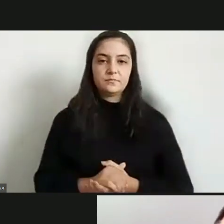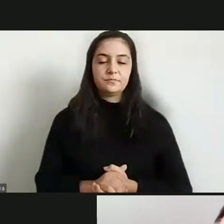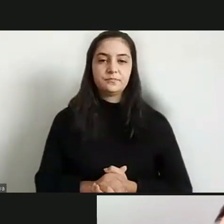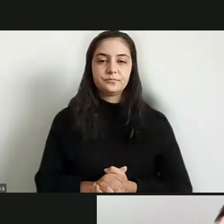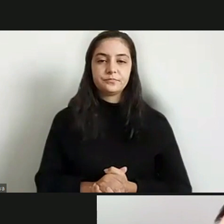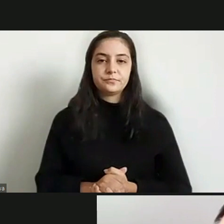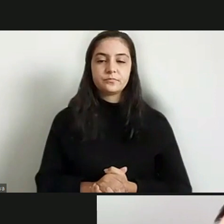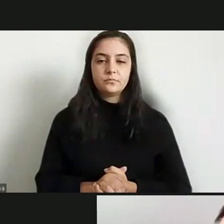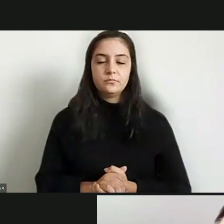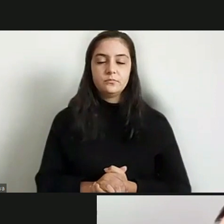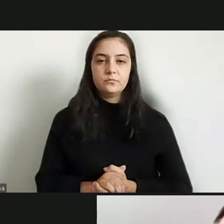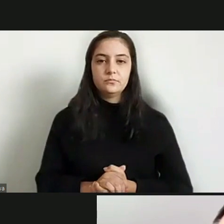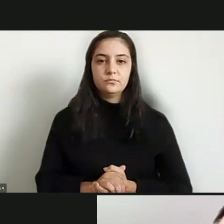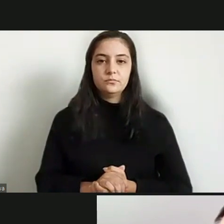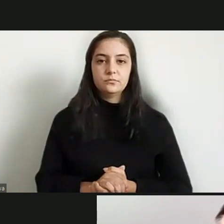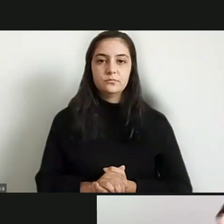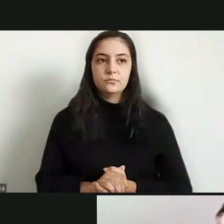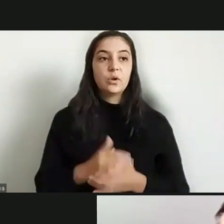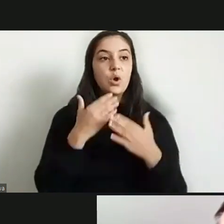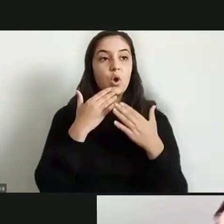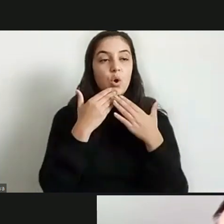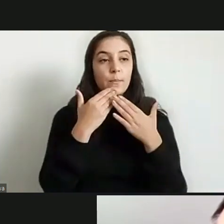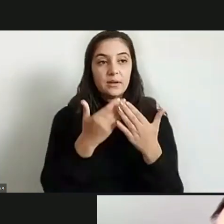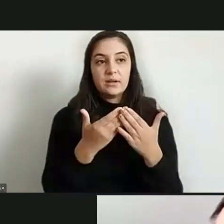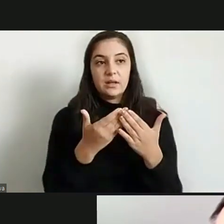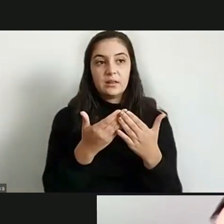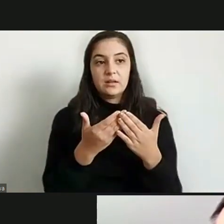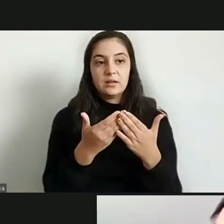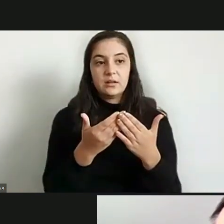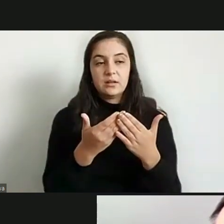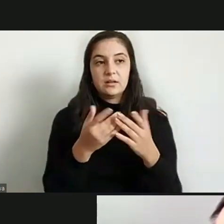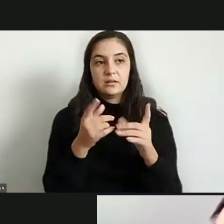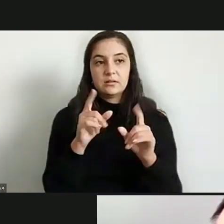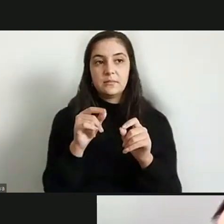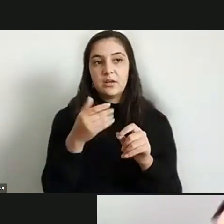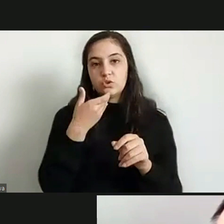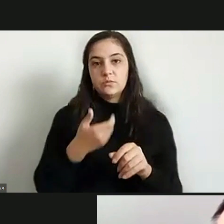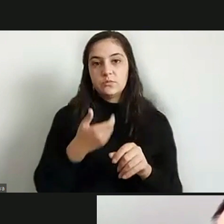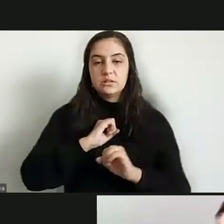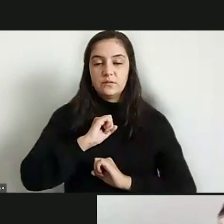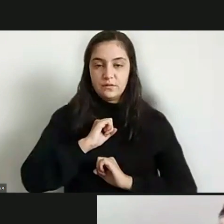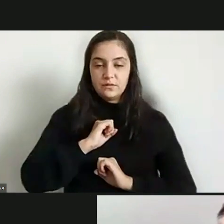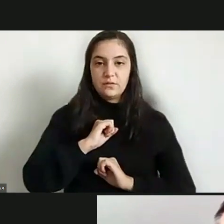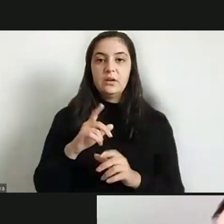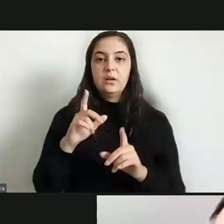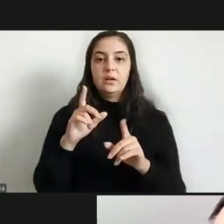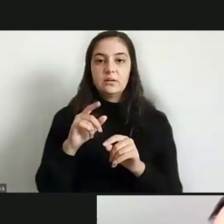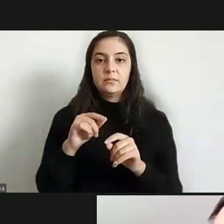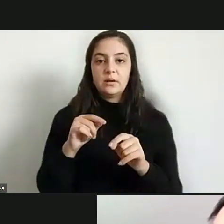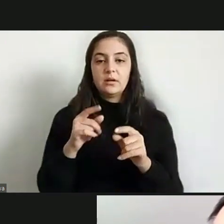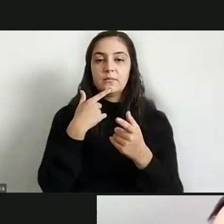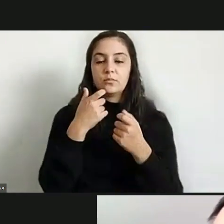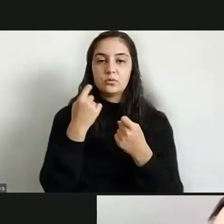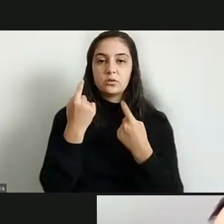problemáticos. Obrigada, Irina. Essa também a minha experiência e eu acho que temos aqui também várias questões